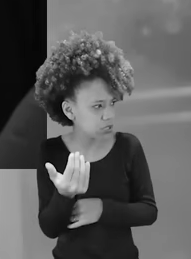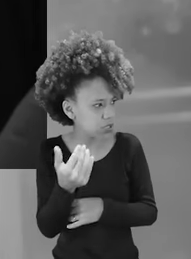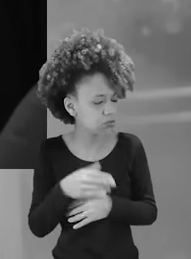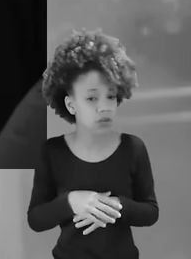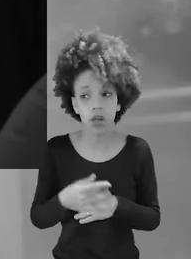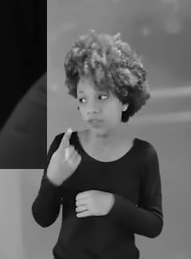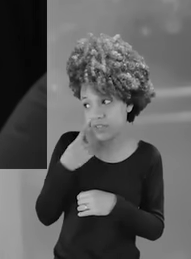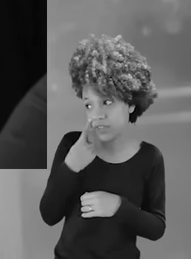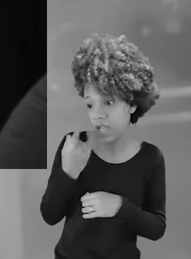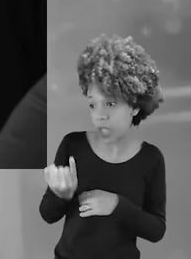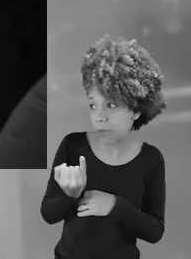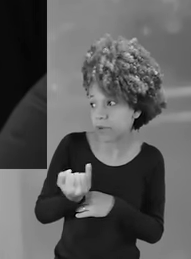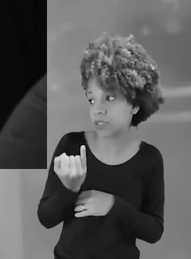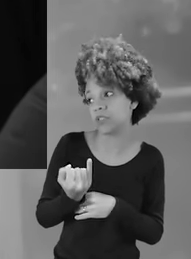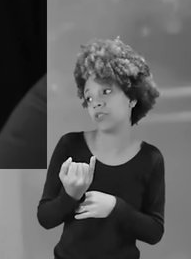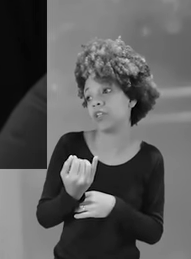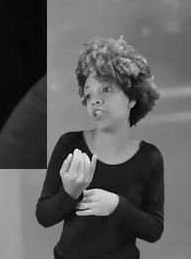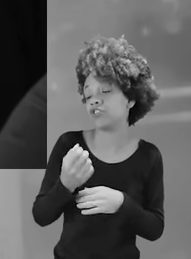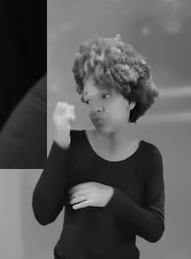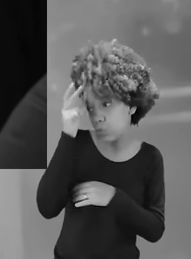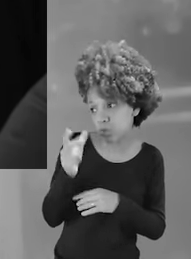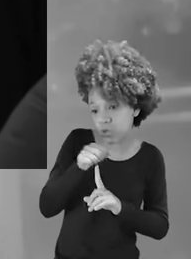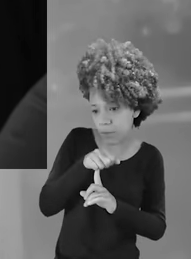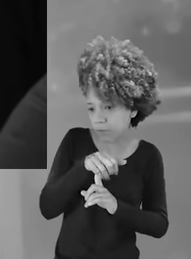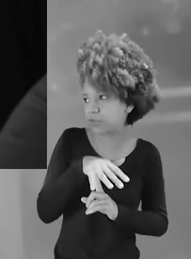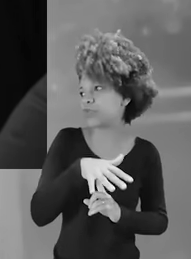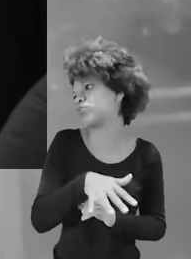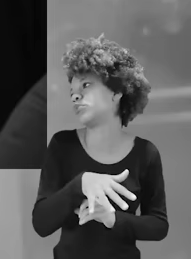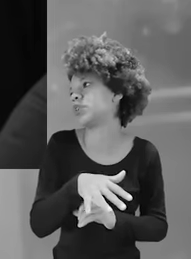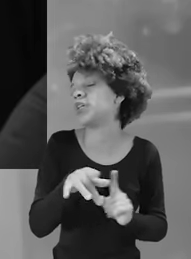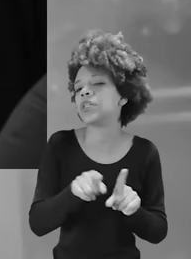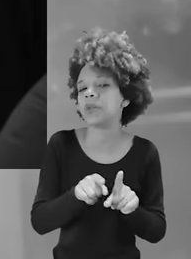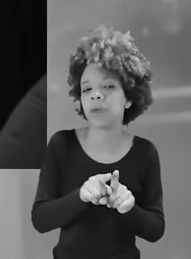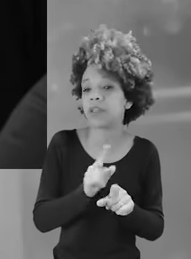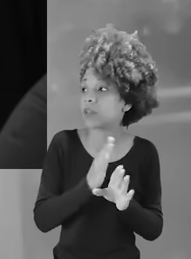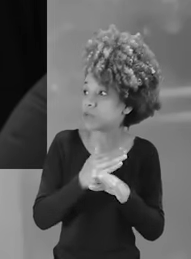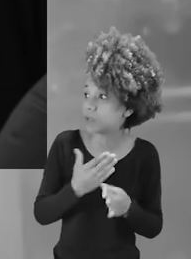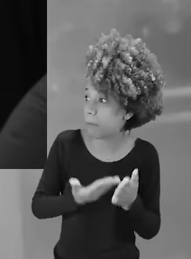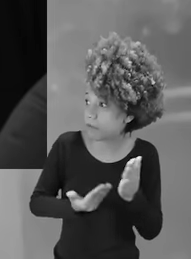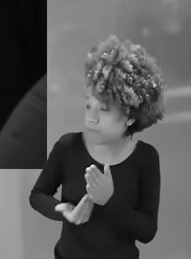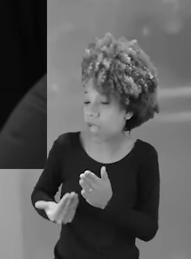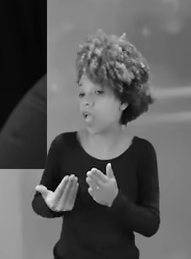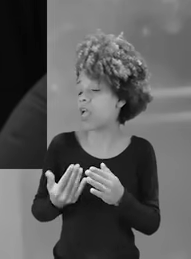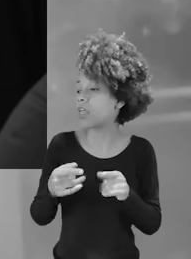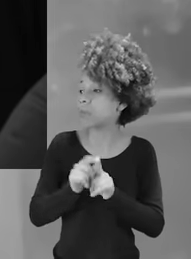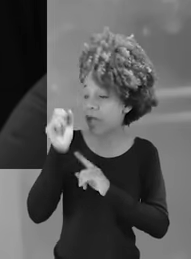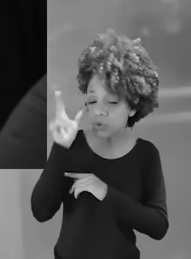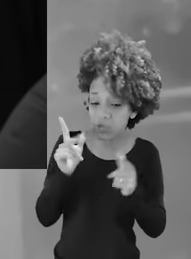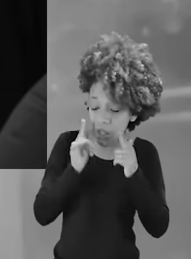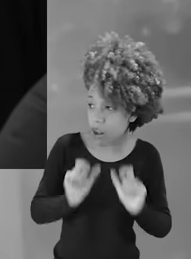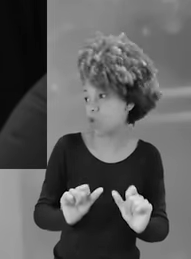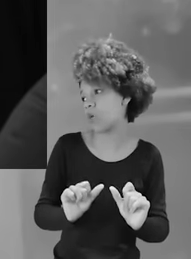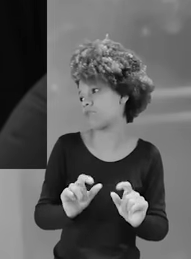vocês verem que eles sabem a importância de exportar cultura que isso faz expandir isso faz ele não se perderem né não perder a cultura